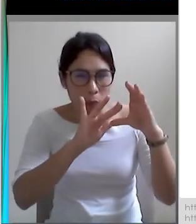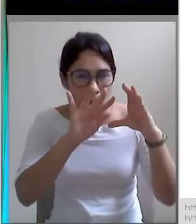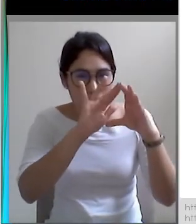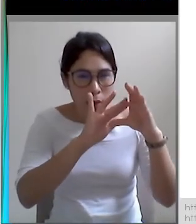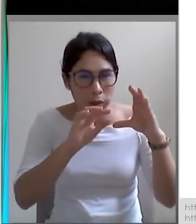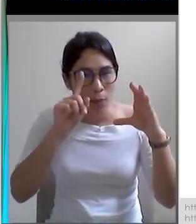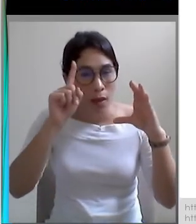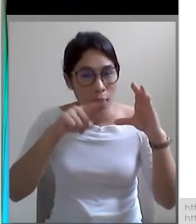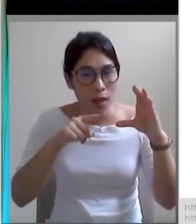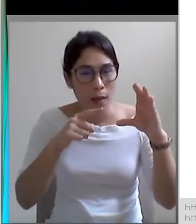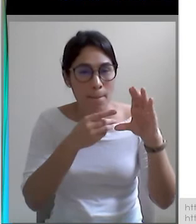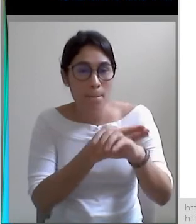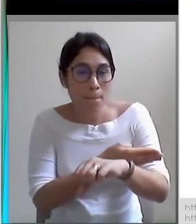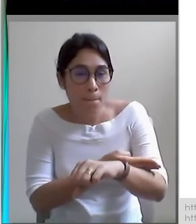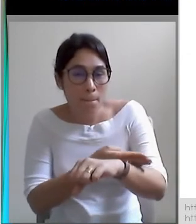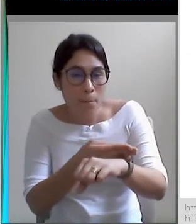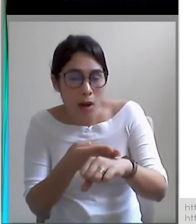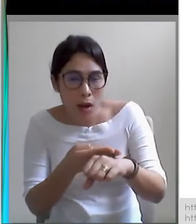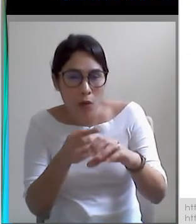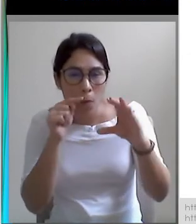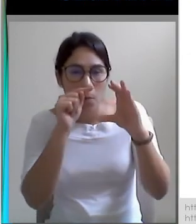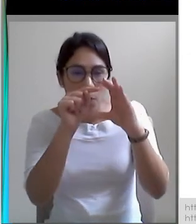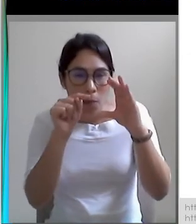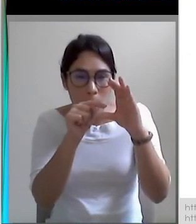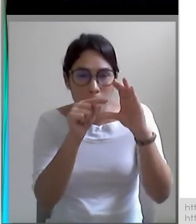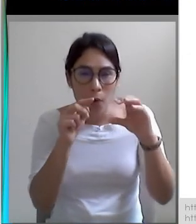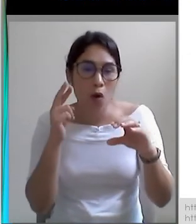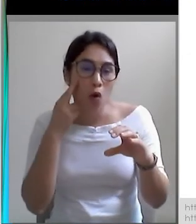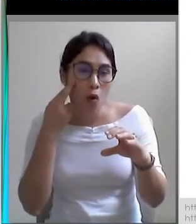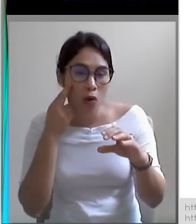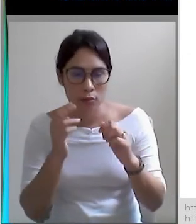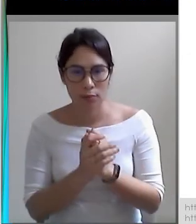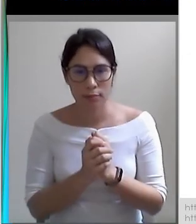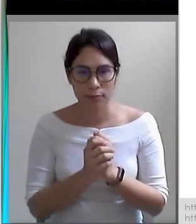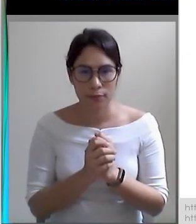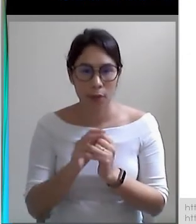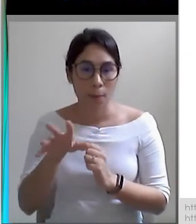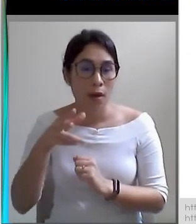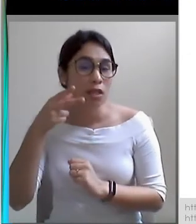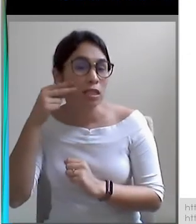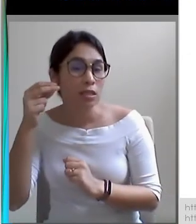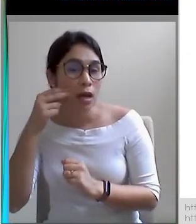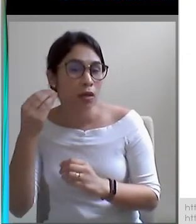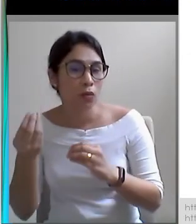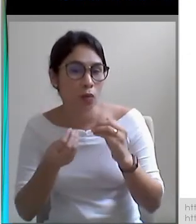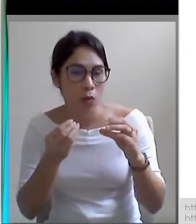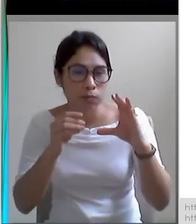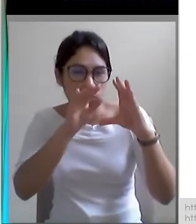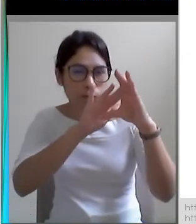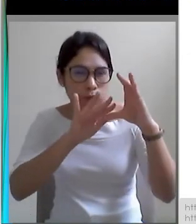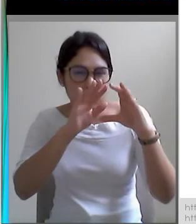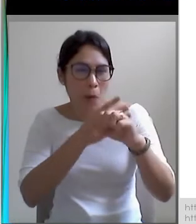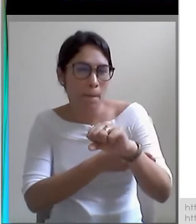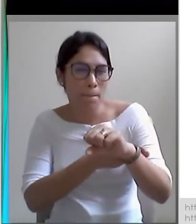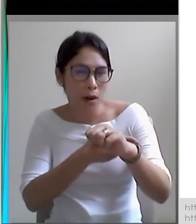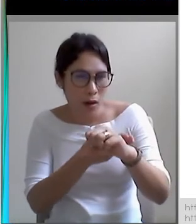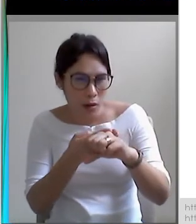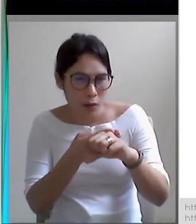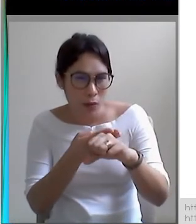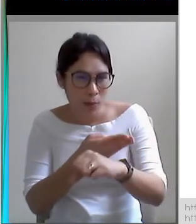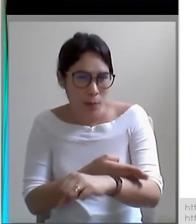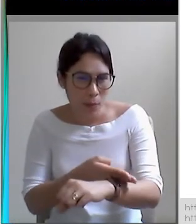do cão apresentam citoplasma esbranquiçado com grânulos rosáceos. Em